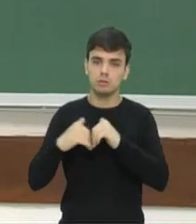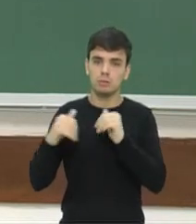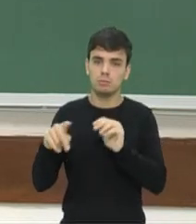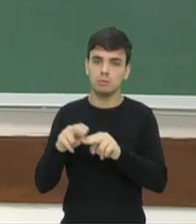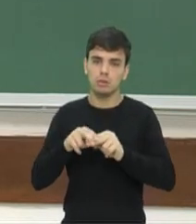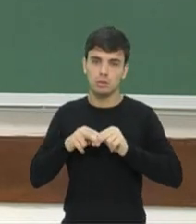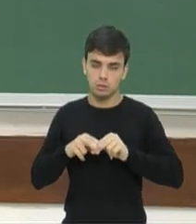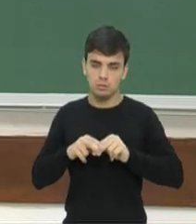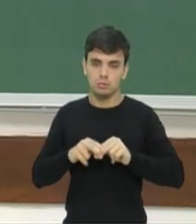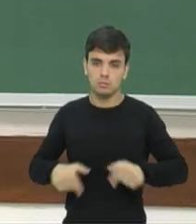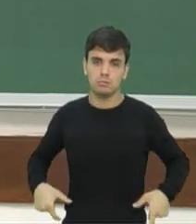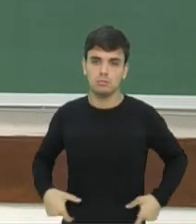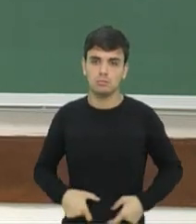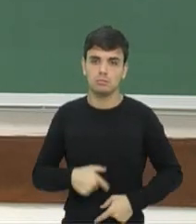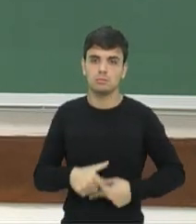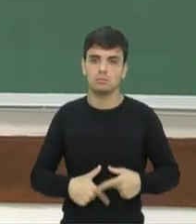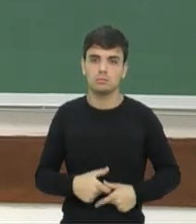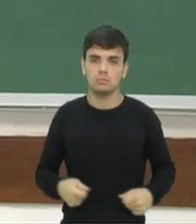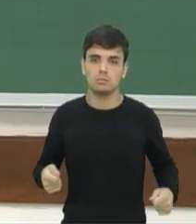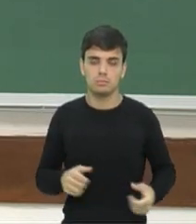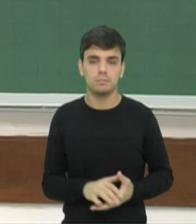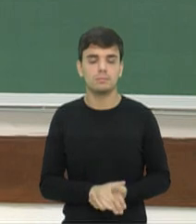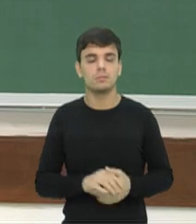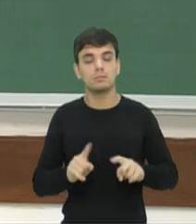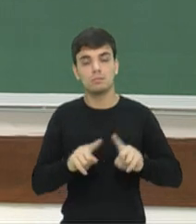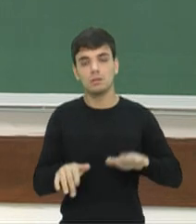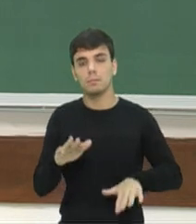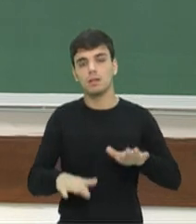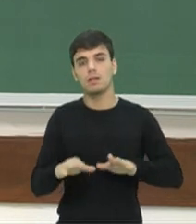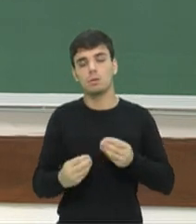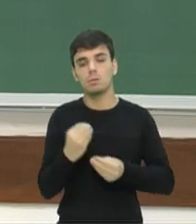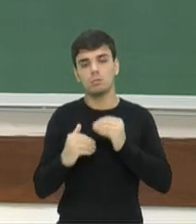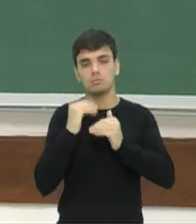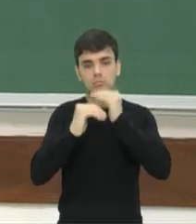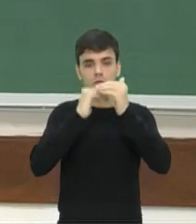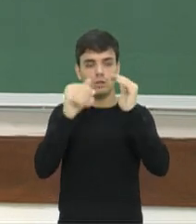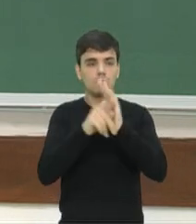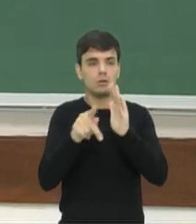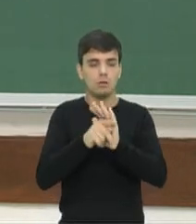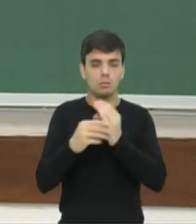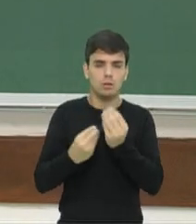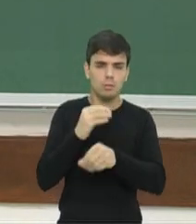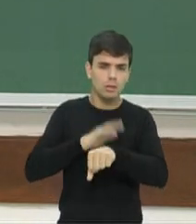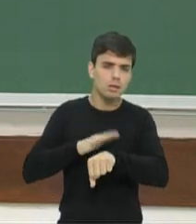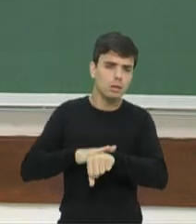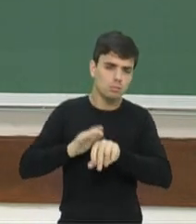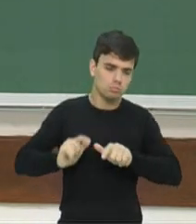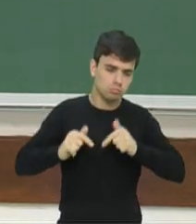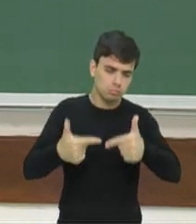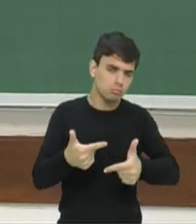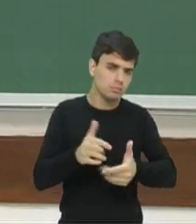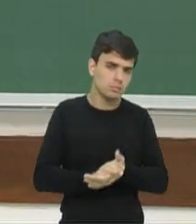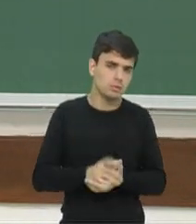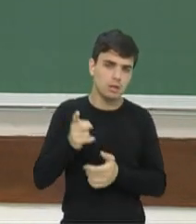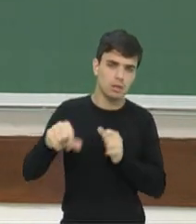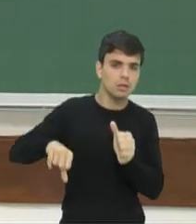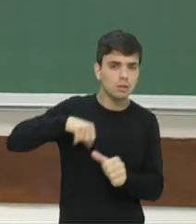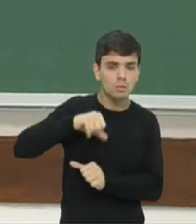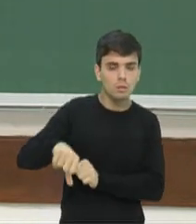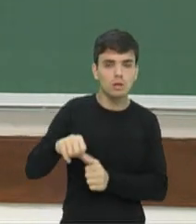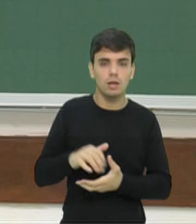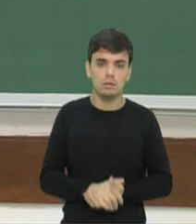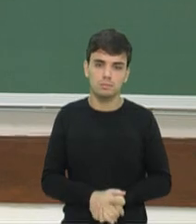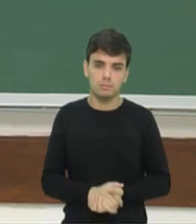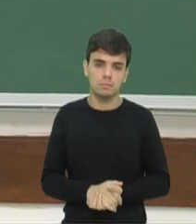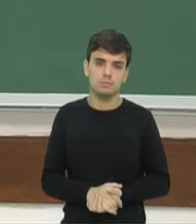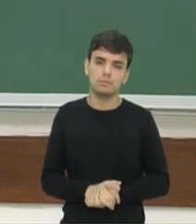as faixas são por cores e dependendo da evolução do praticante, do tempo dedicado à modalidade, essas faixas são trocadas, né? Então